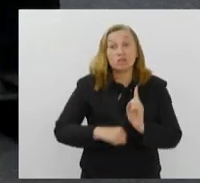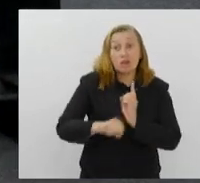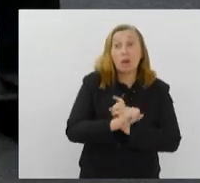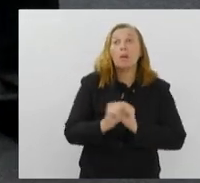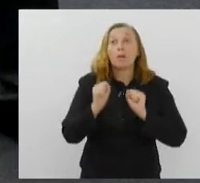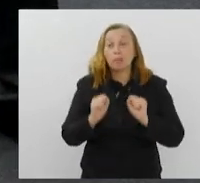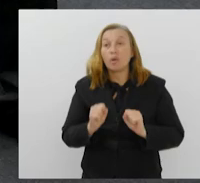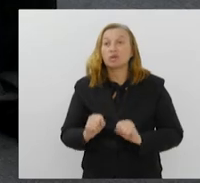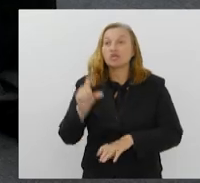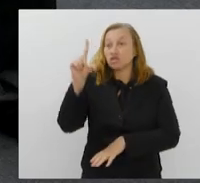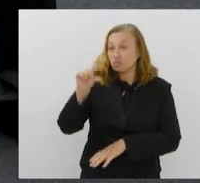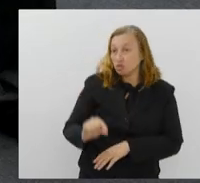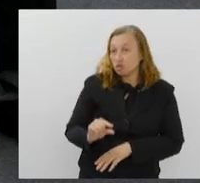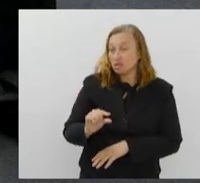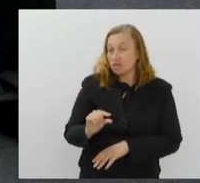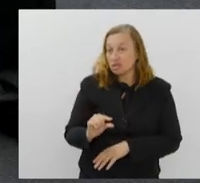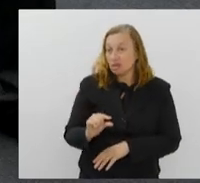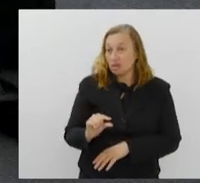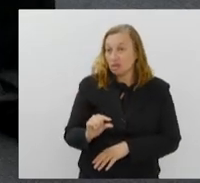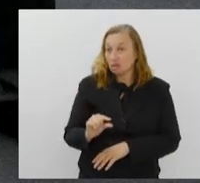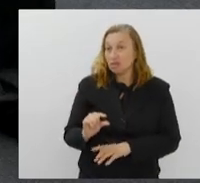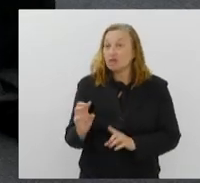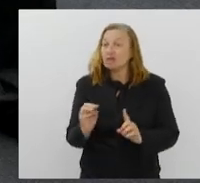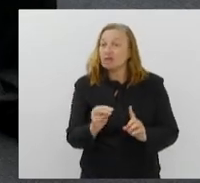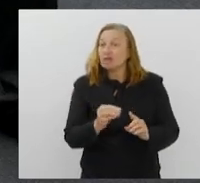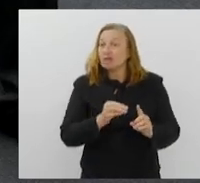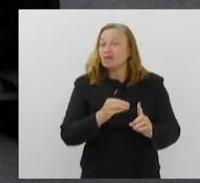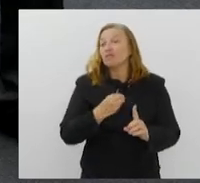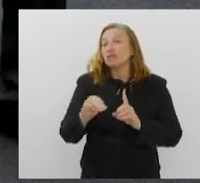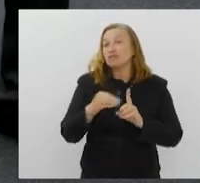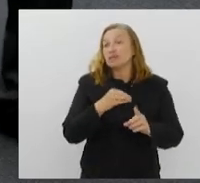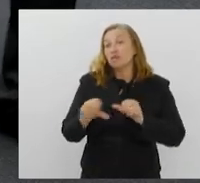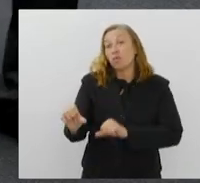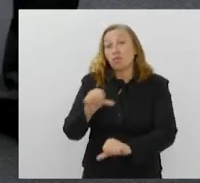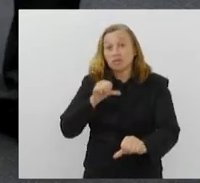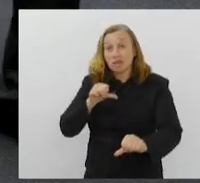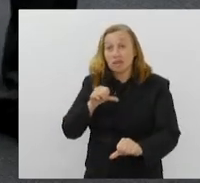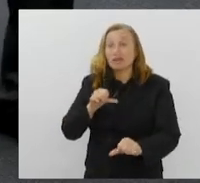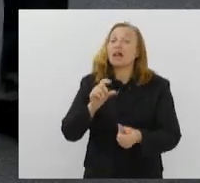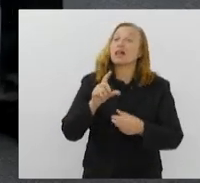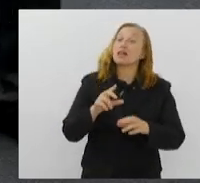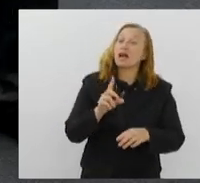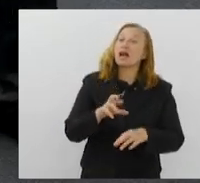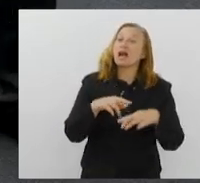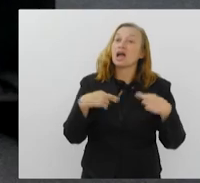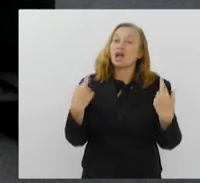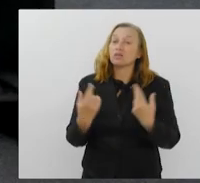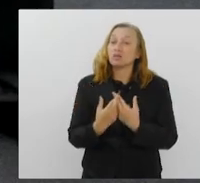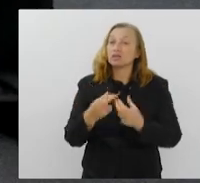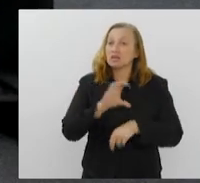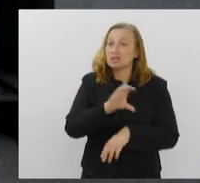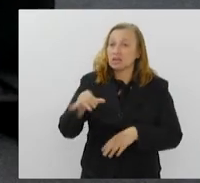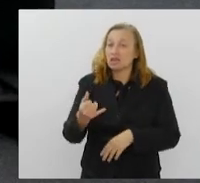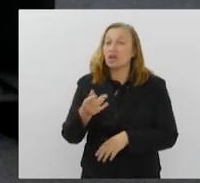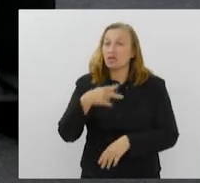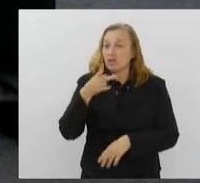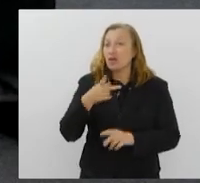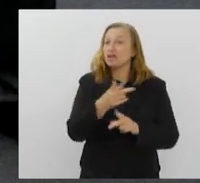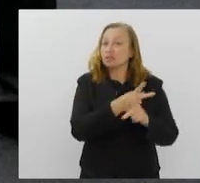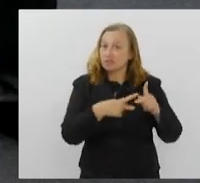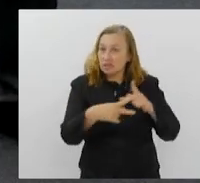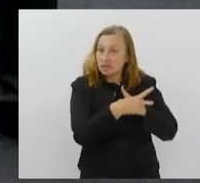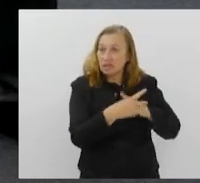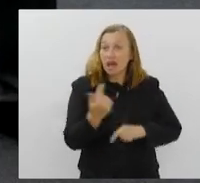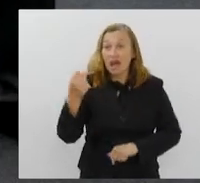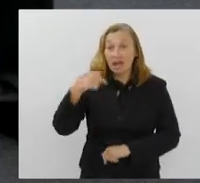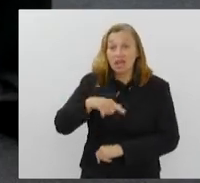sim significar abertura para flexibilizações, que somos contrários. Na reunião da CCJ, eu citei a questão previdenciária.